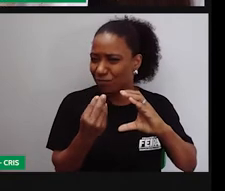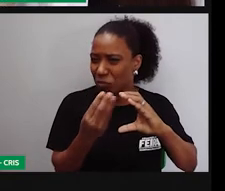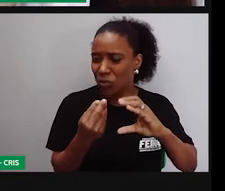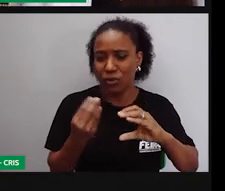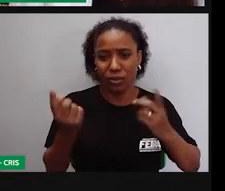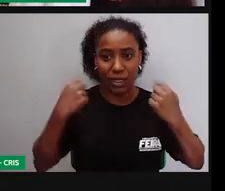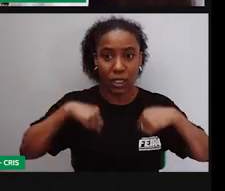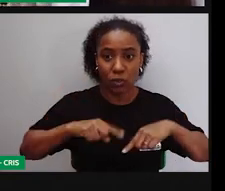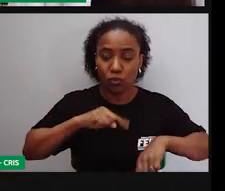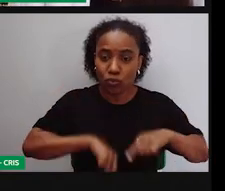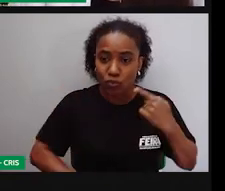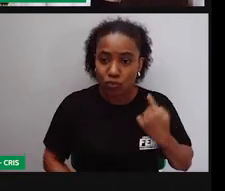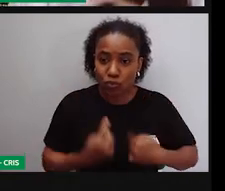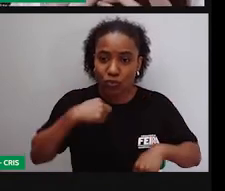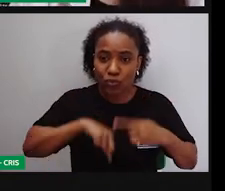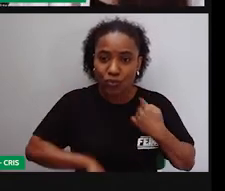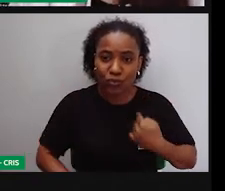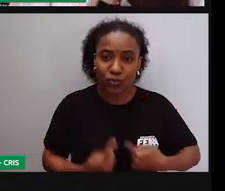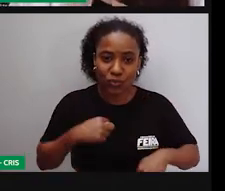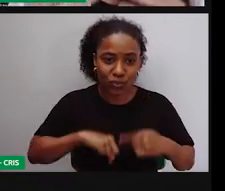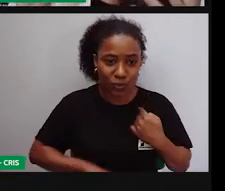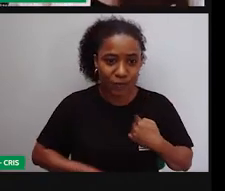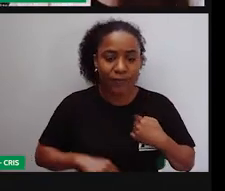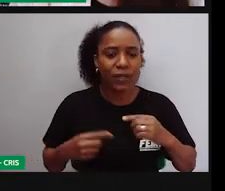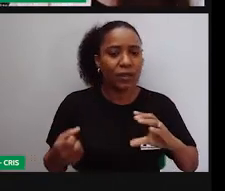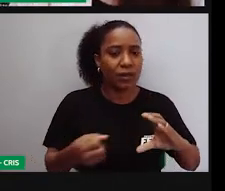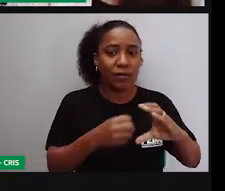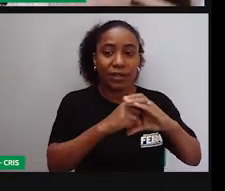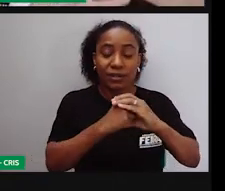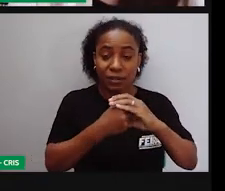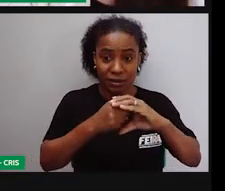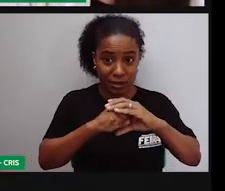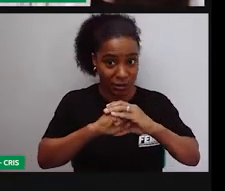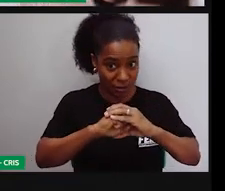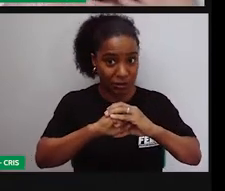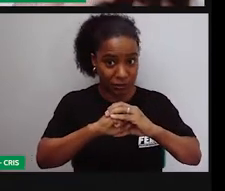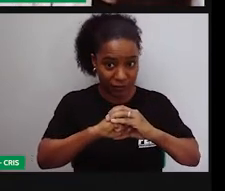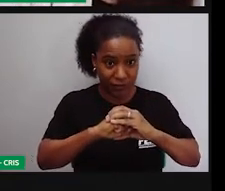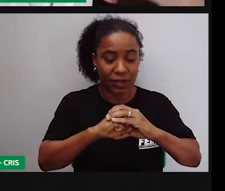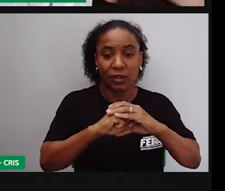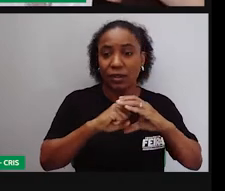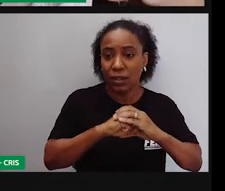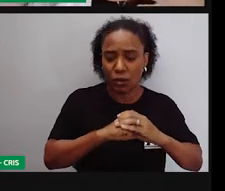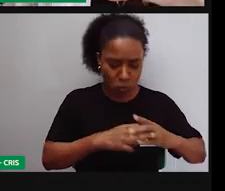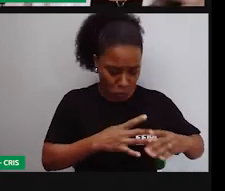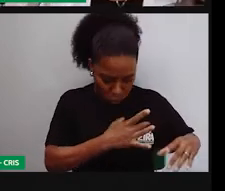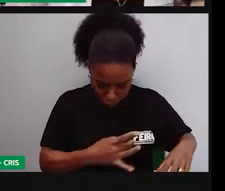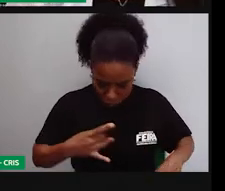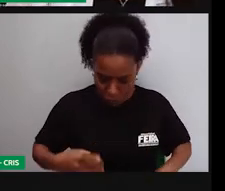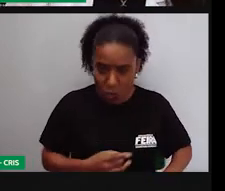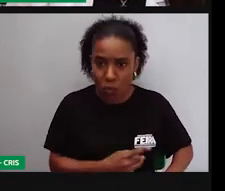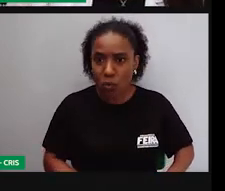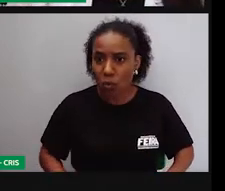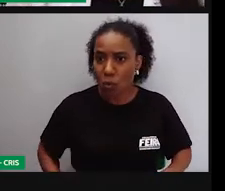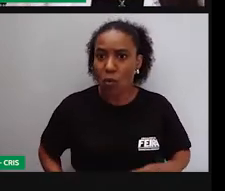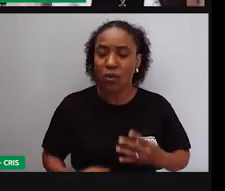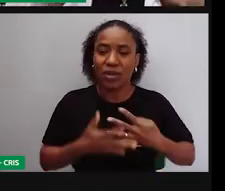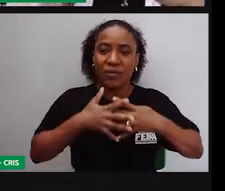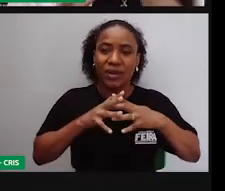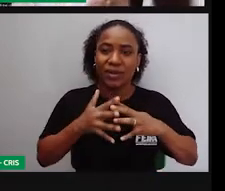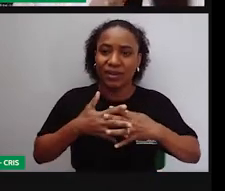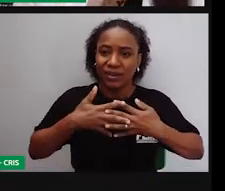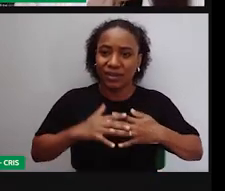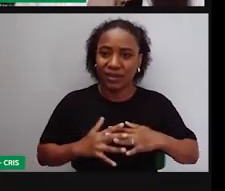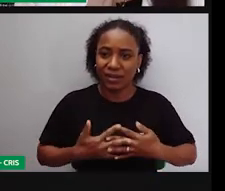organismo. Essas células, quando elas se juntam, elas vão formar os órgãos, os tecidos do nosso corpo. Então, a